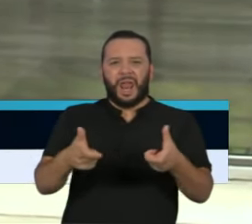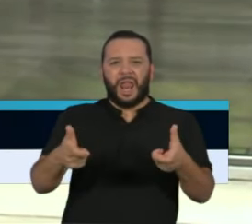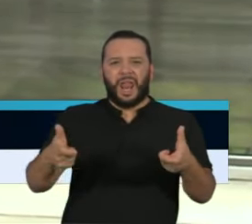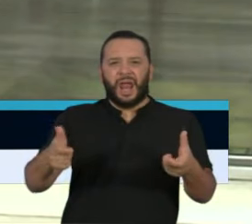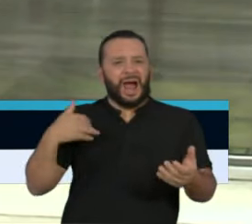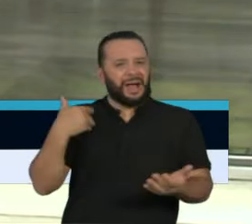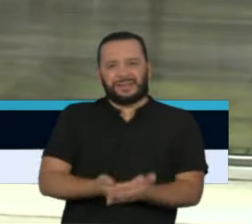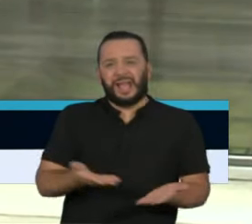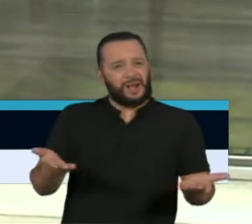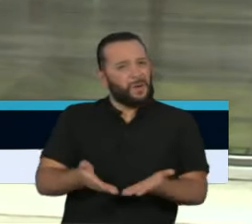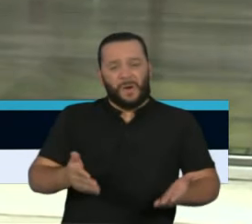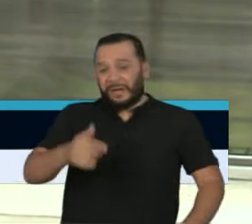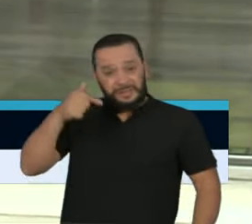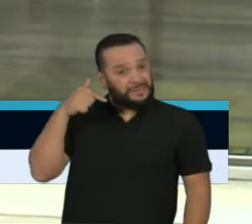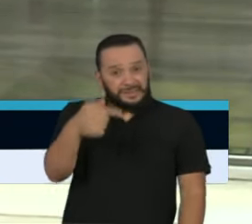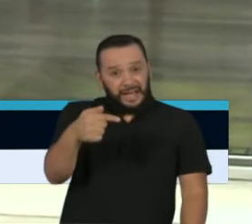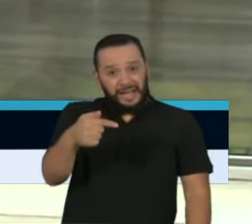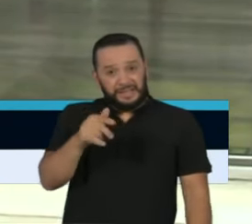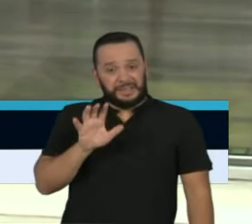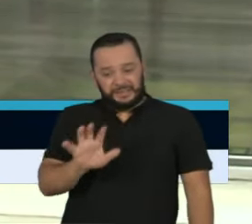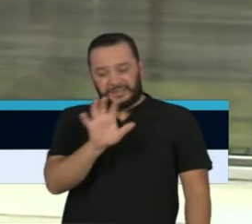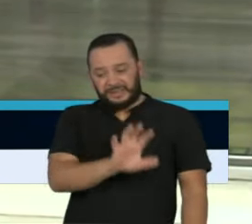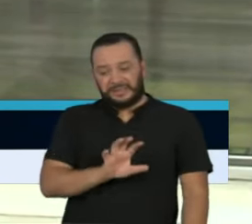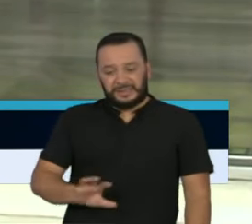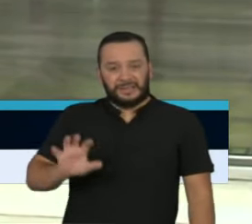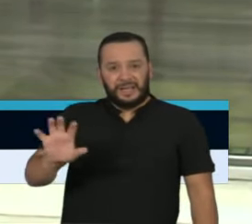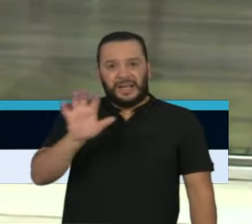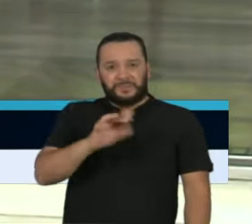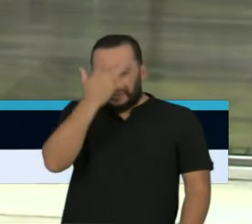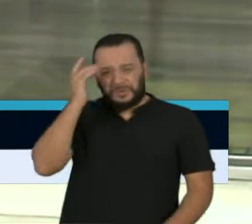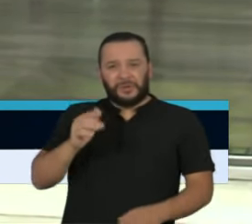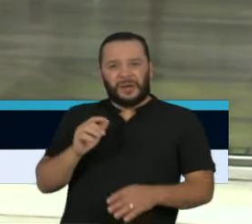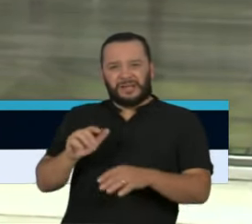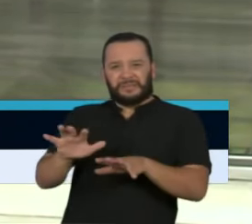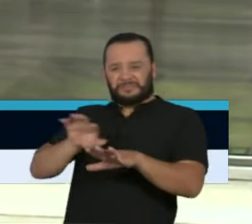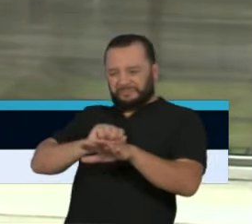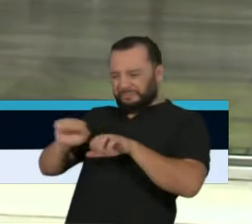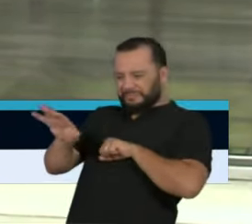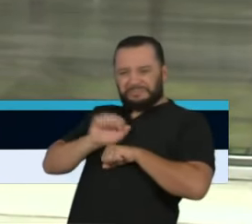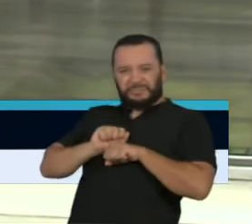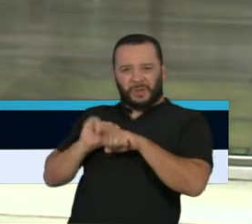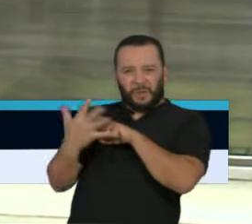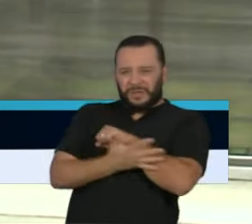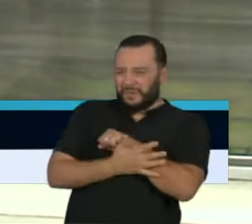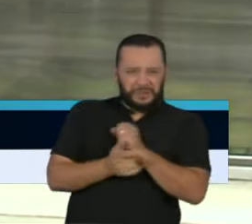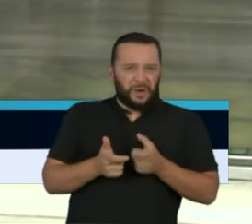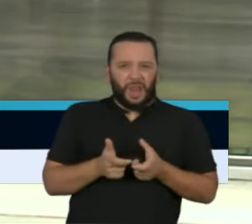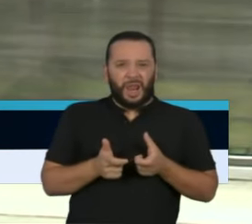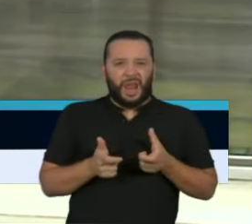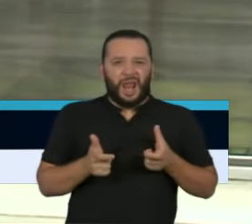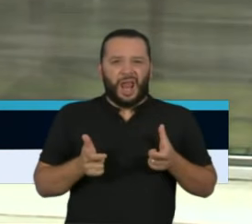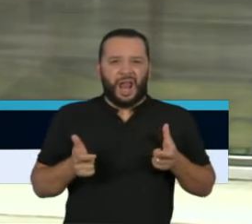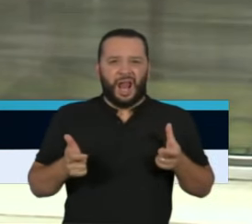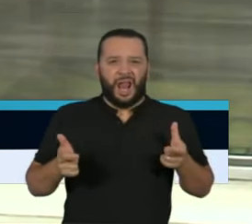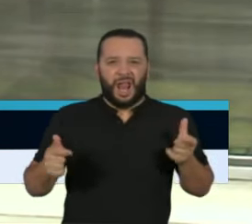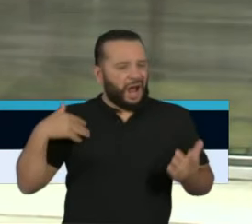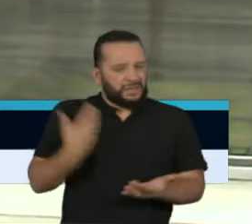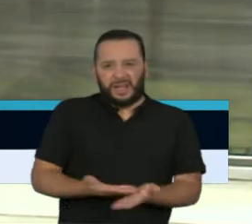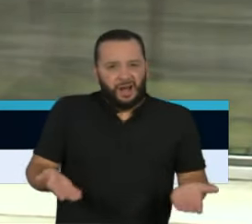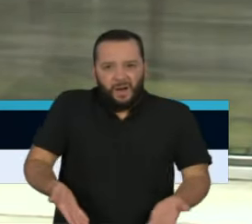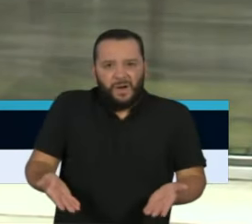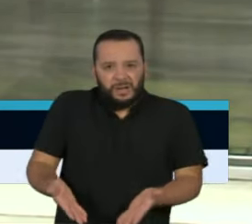momento. Nestes 7 estados estão o maior número de infectados com a Covid-19 até o presente momento.